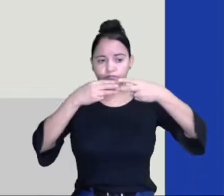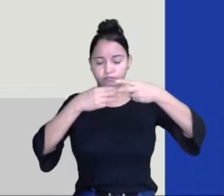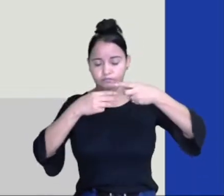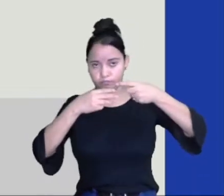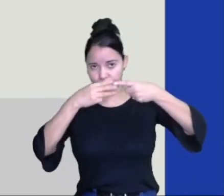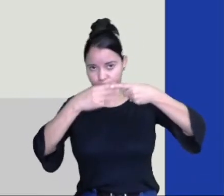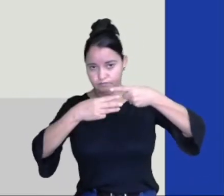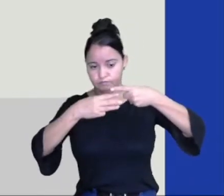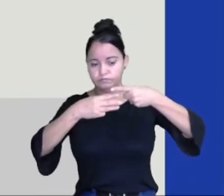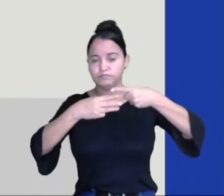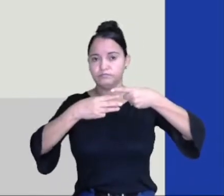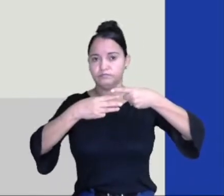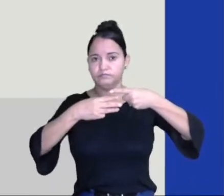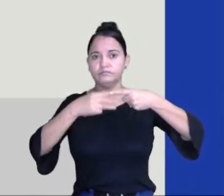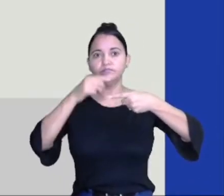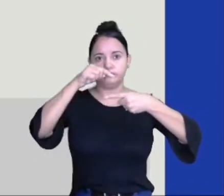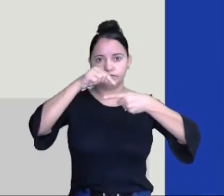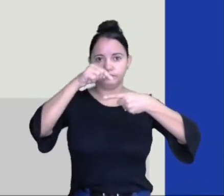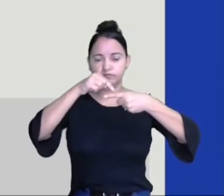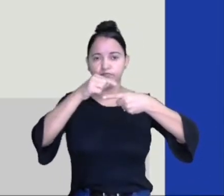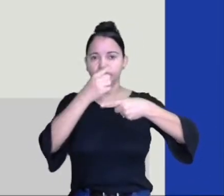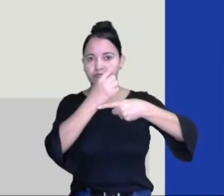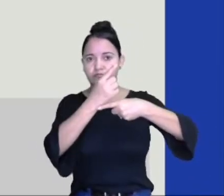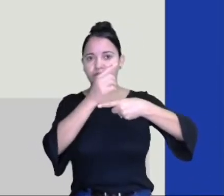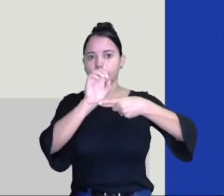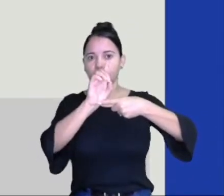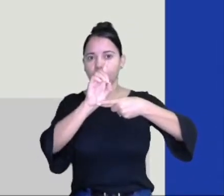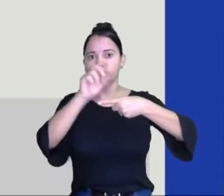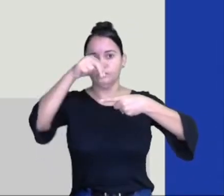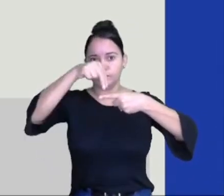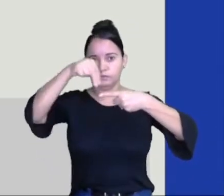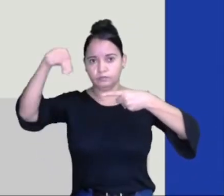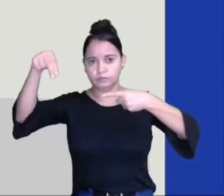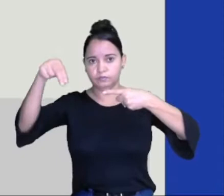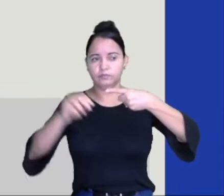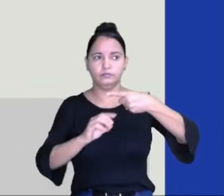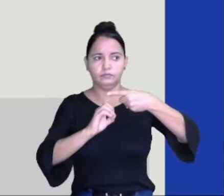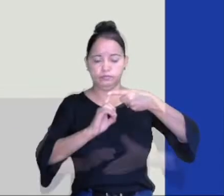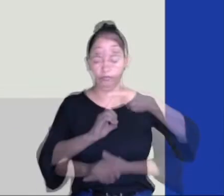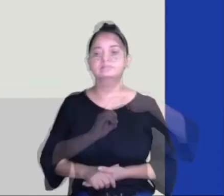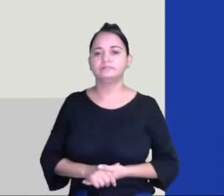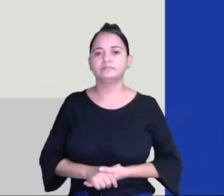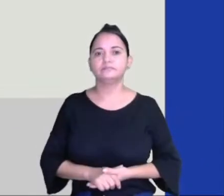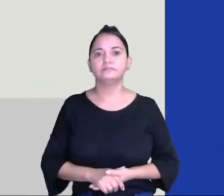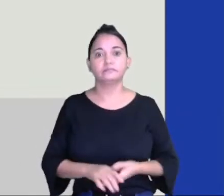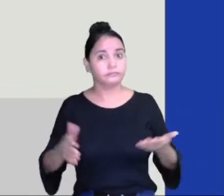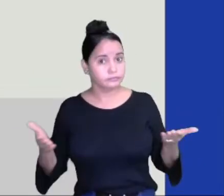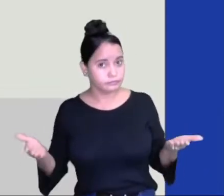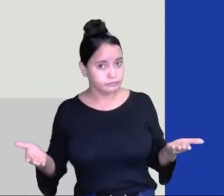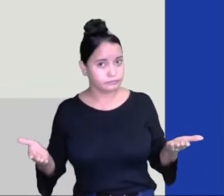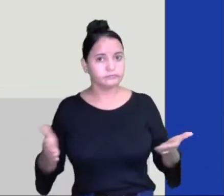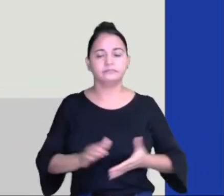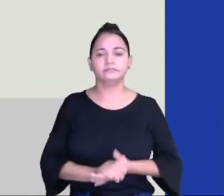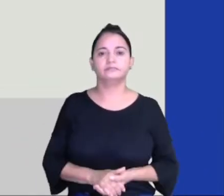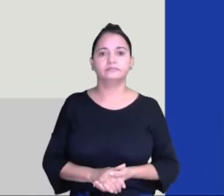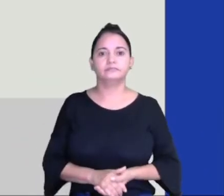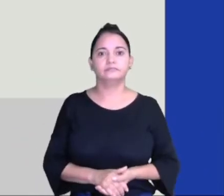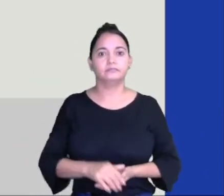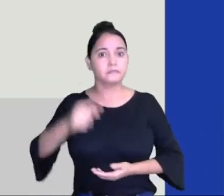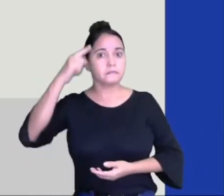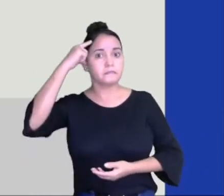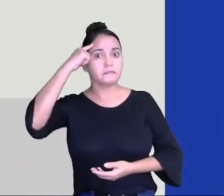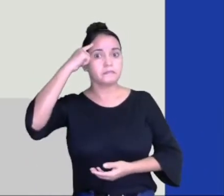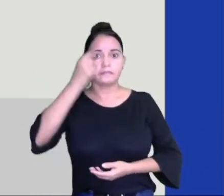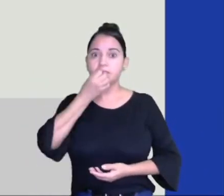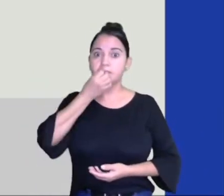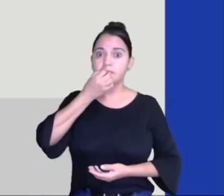fica em cima, e de denominador, a parte que fica embaixo. Então, né, pensando bem,